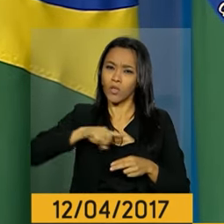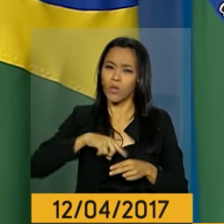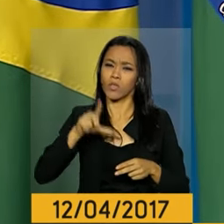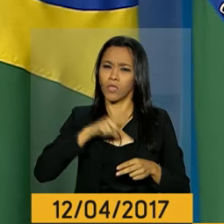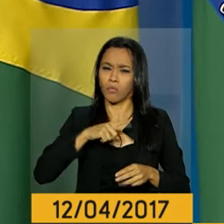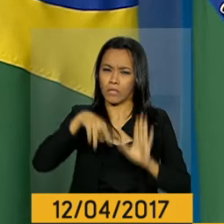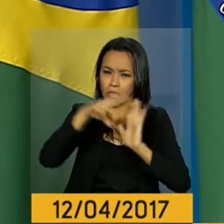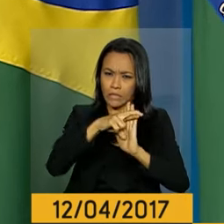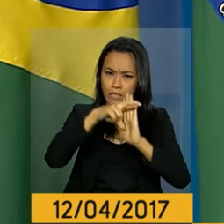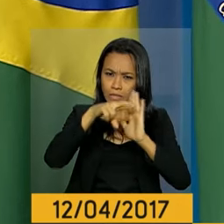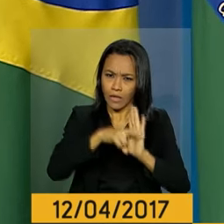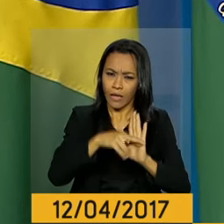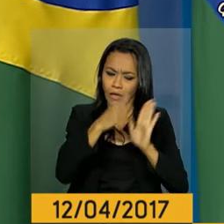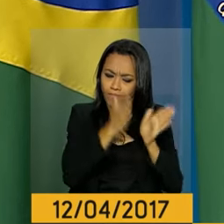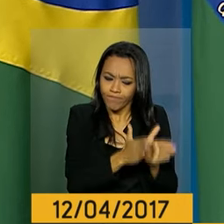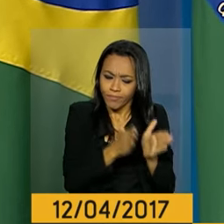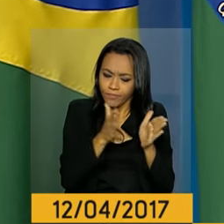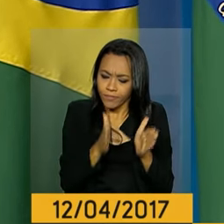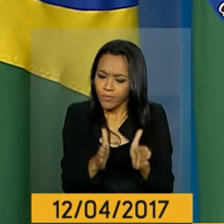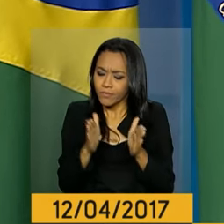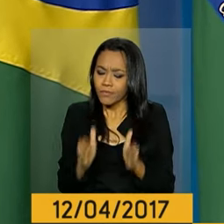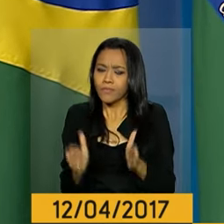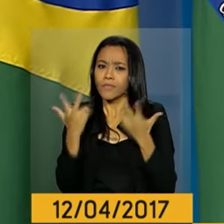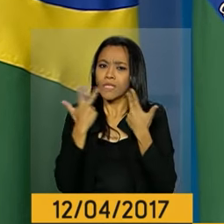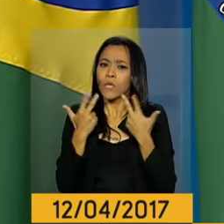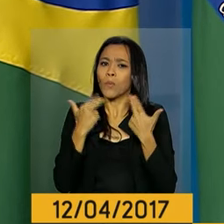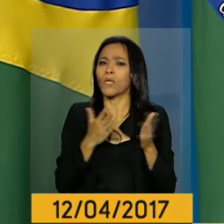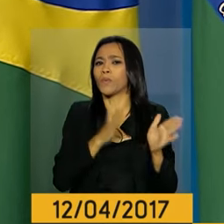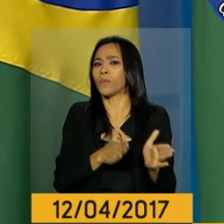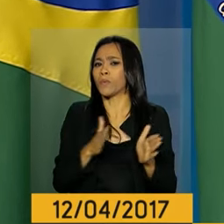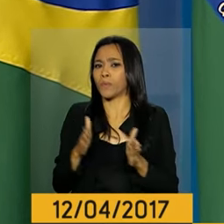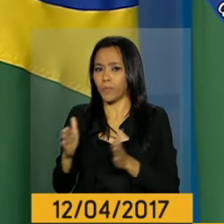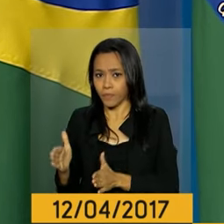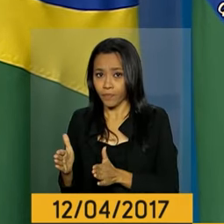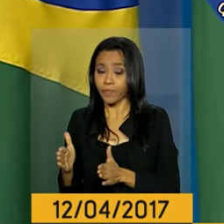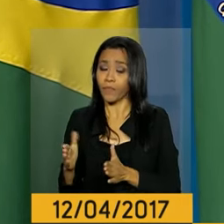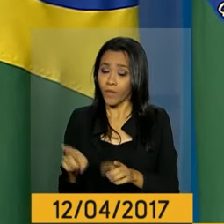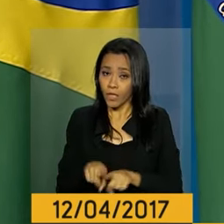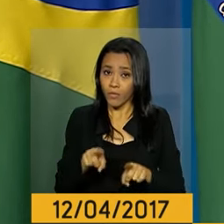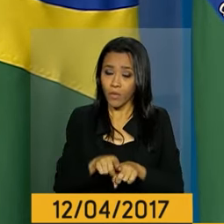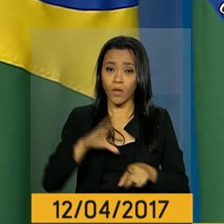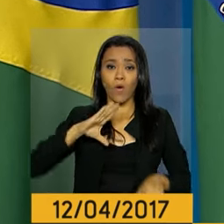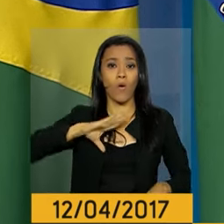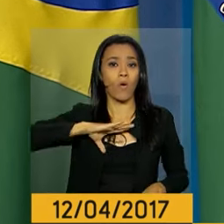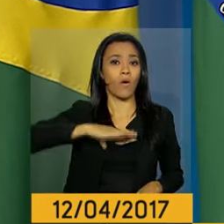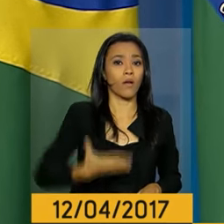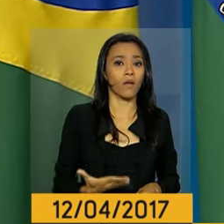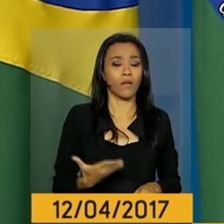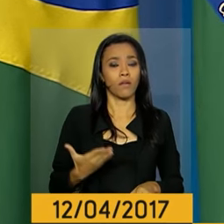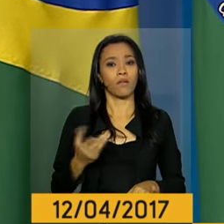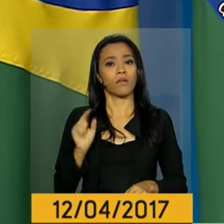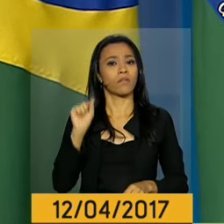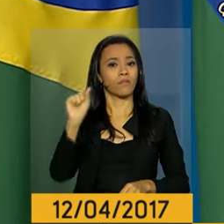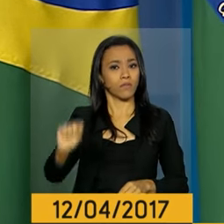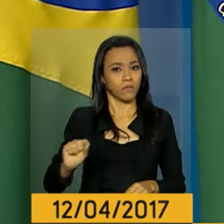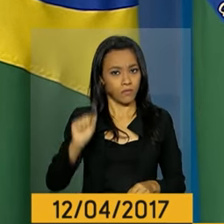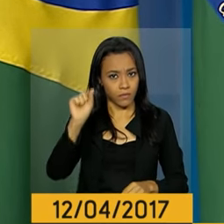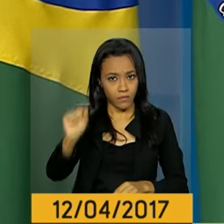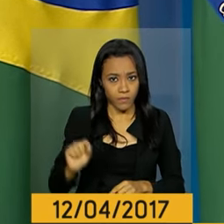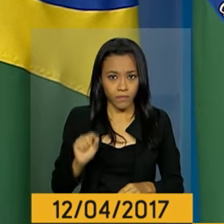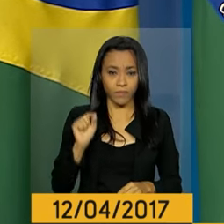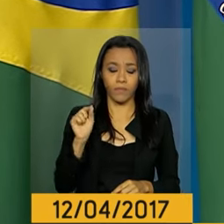serenidade com muita tranquilidade eh e até com certa ousadia levado adiante